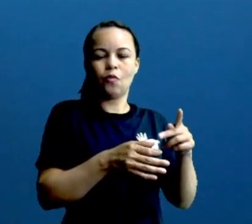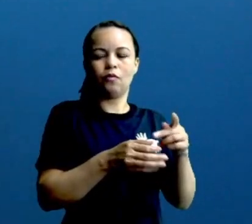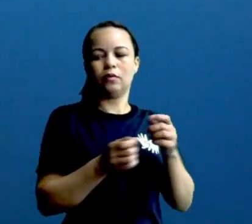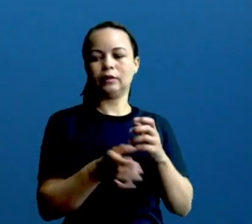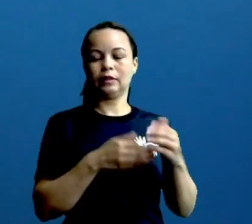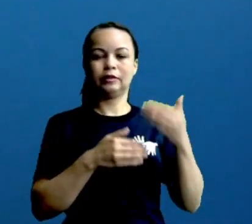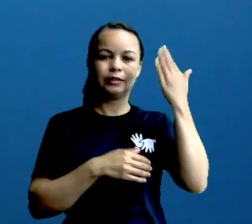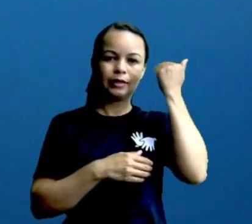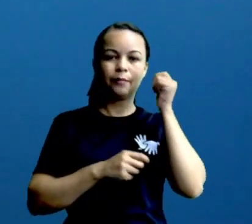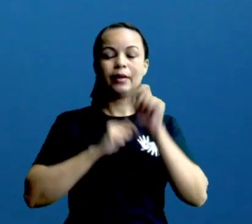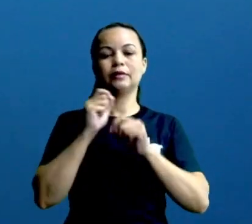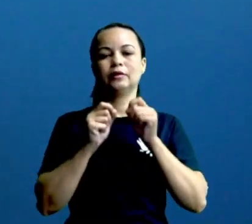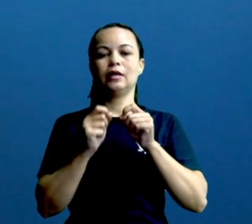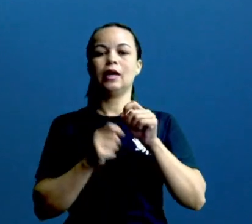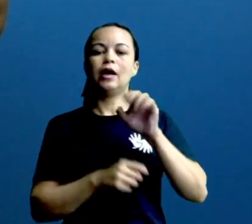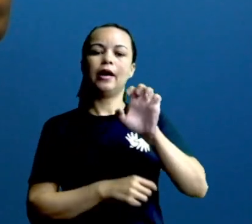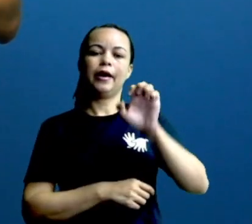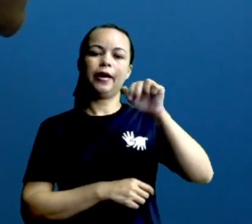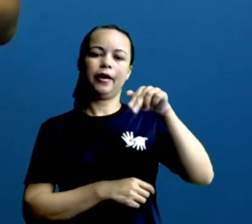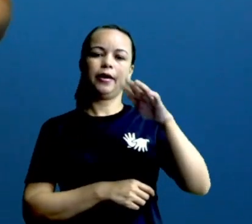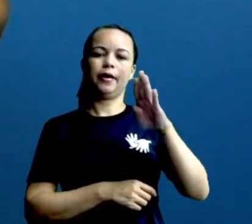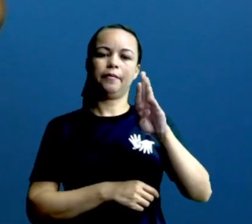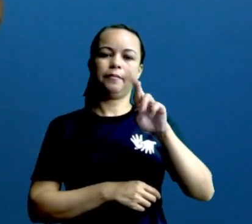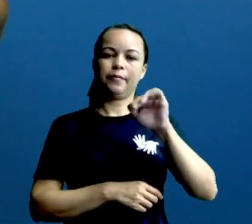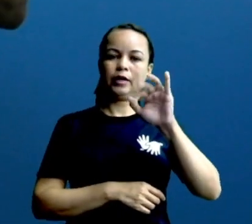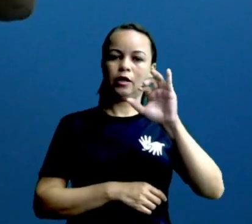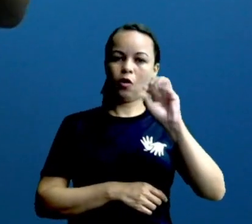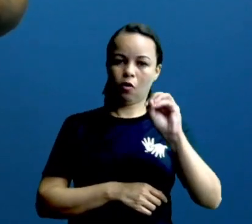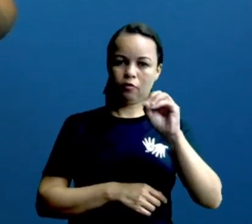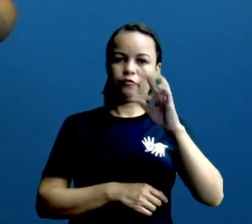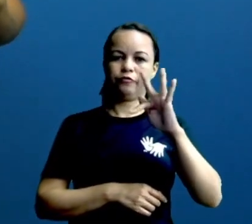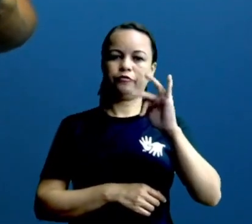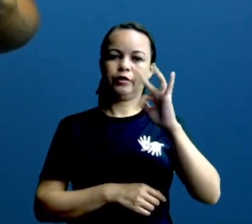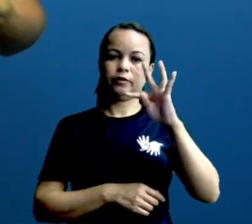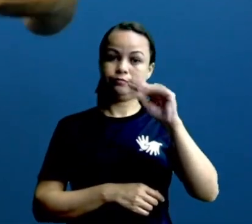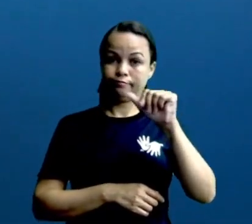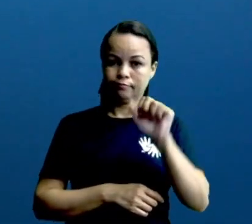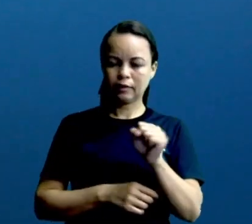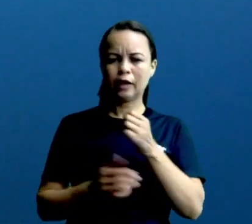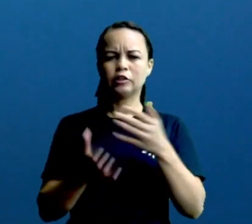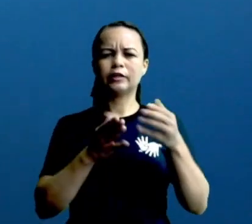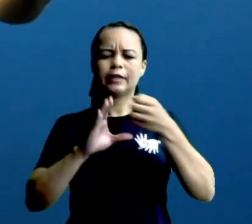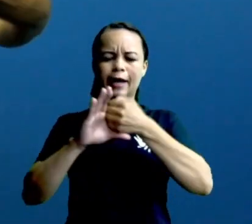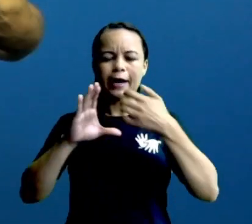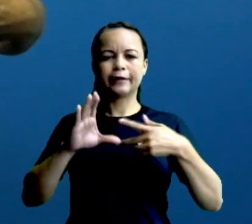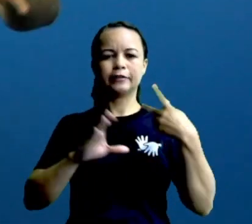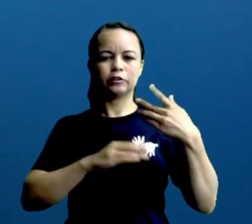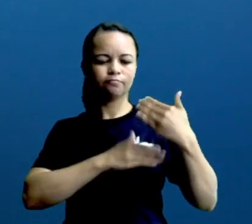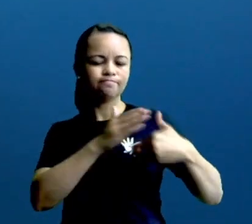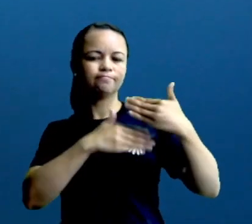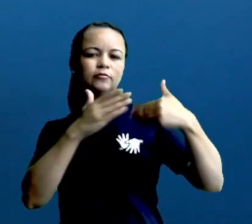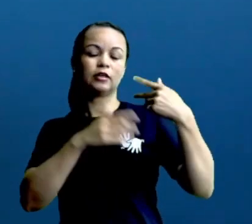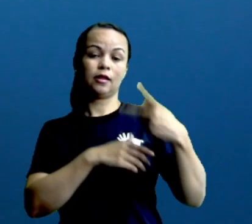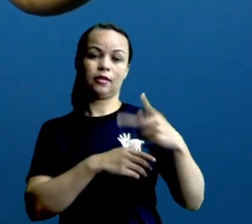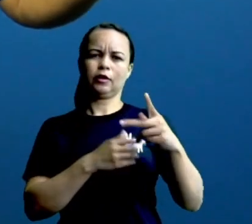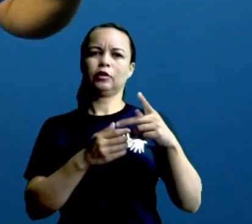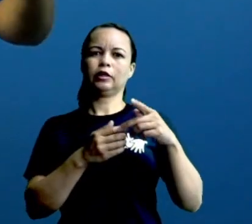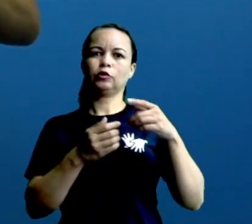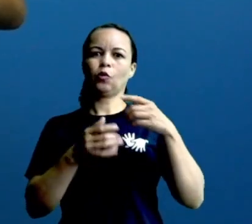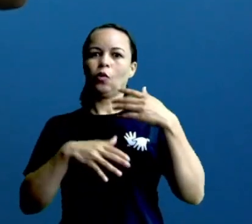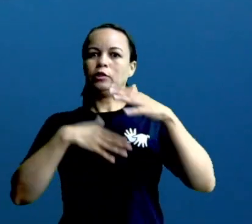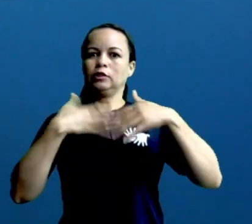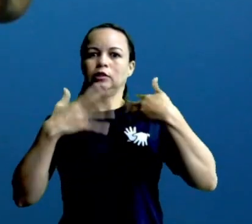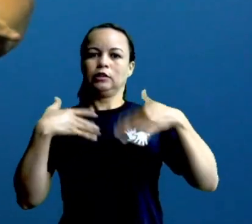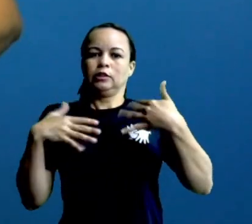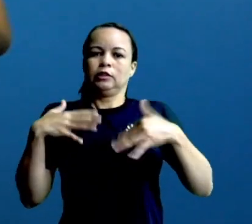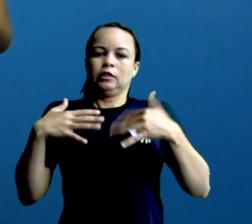passo a ter o que a gente chama de embriofita. Isso surge a partir de onde? Essa característica evolutiva, essa grande evolução que todo mundo ficou em polvorosa